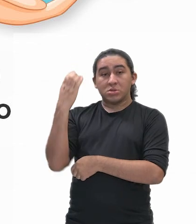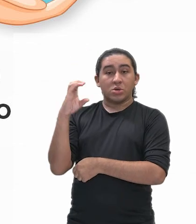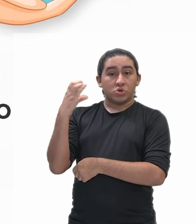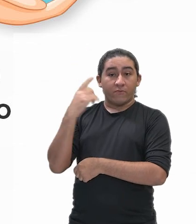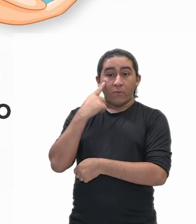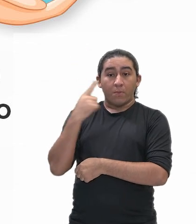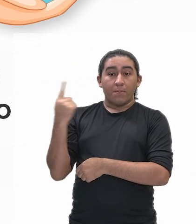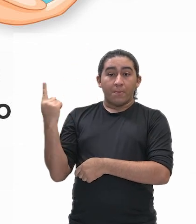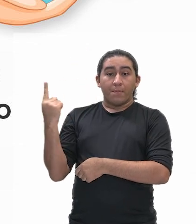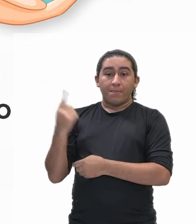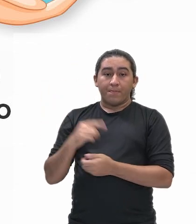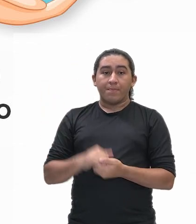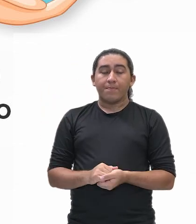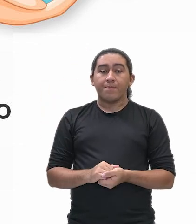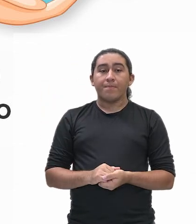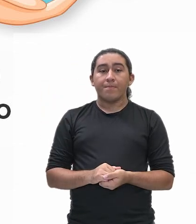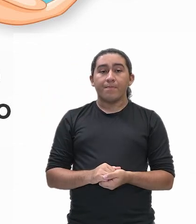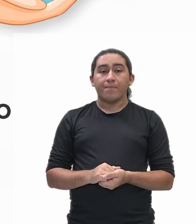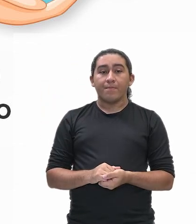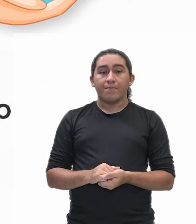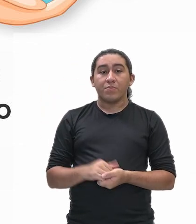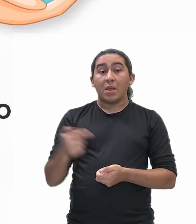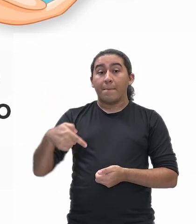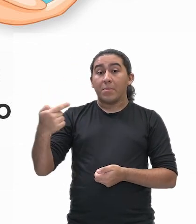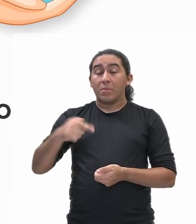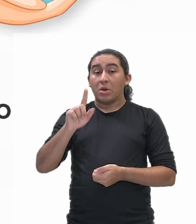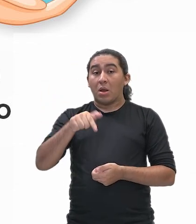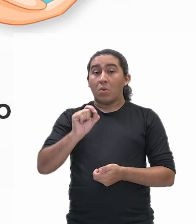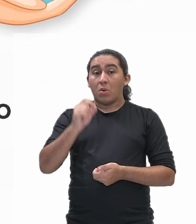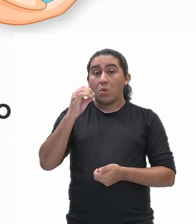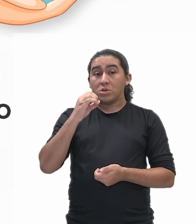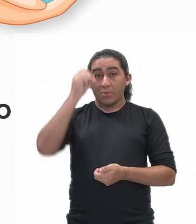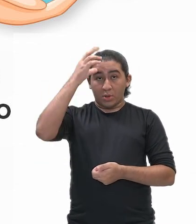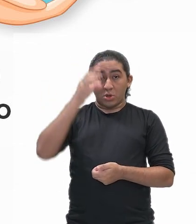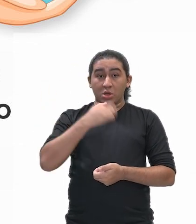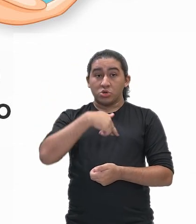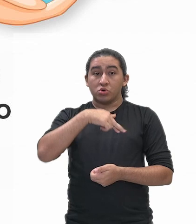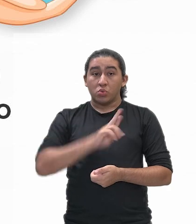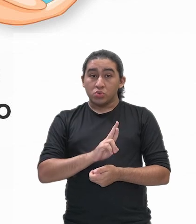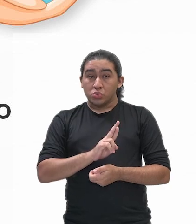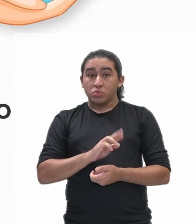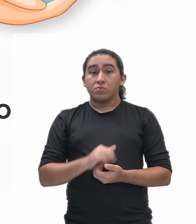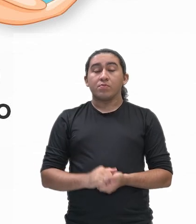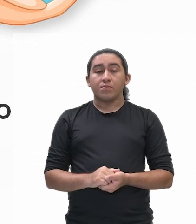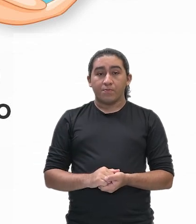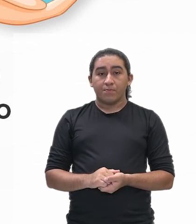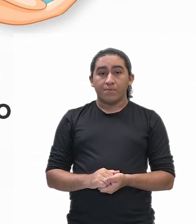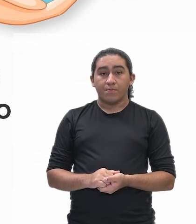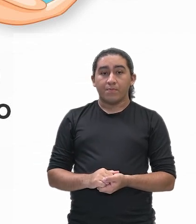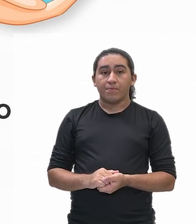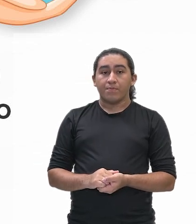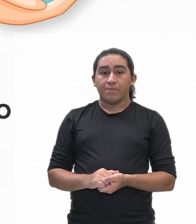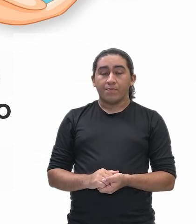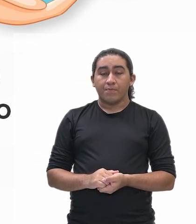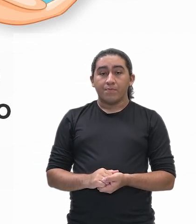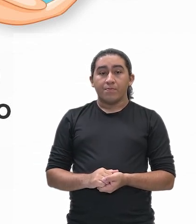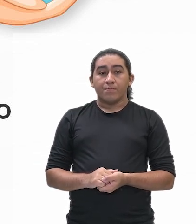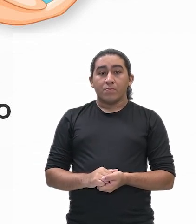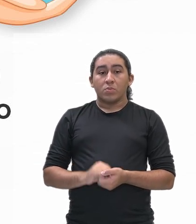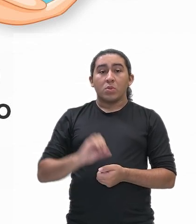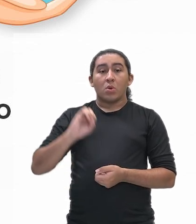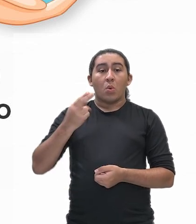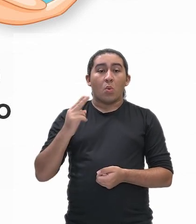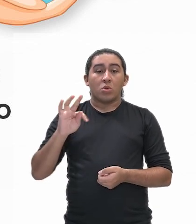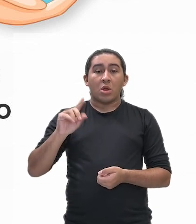bom? Vamos lá. Primeiro, nós temos o conhecimento religioso, né? O conhecimento religioso ou teológico